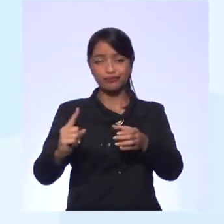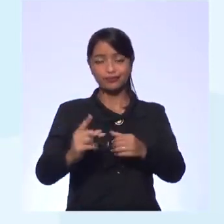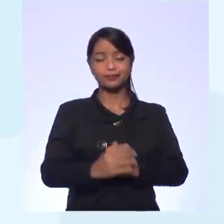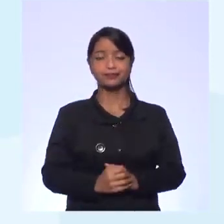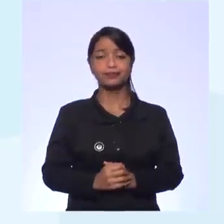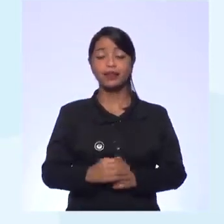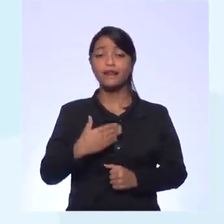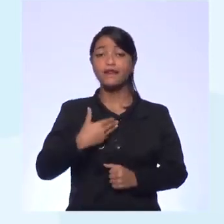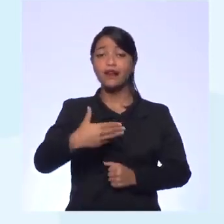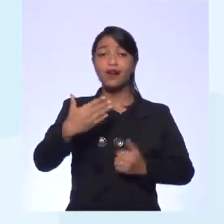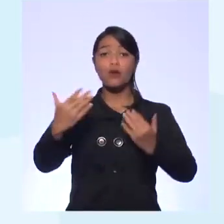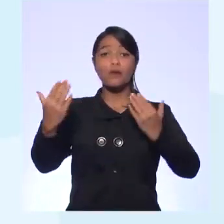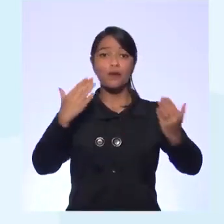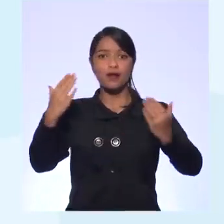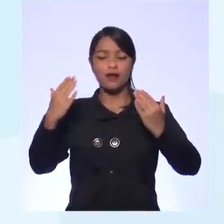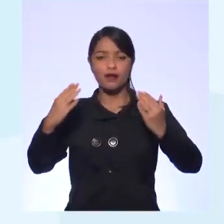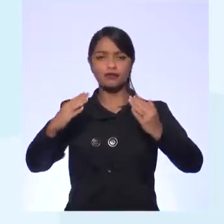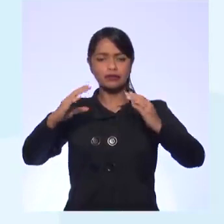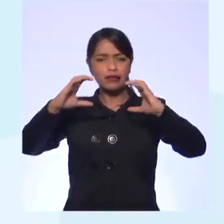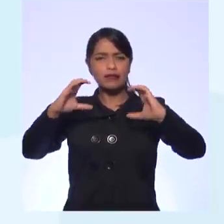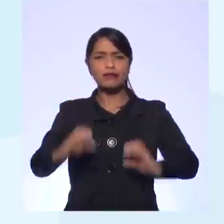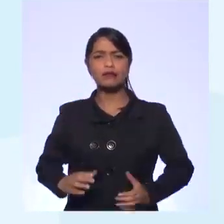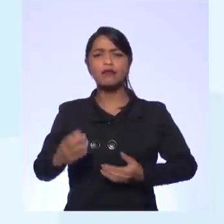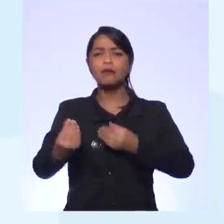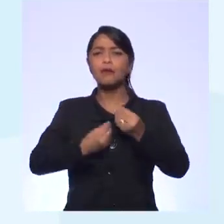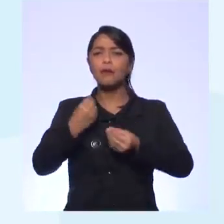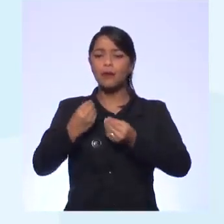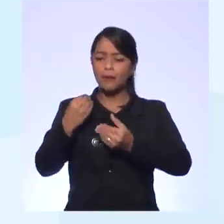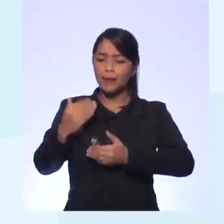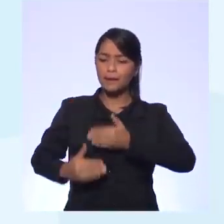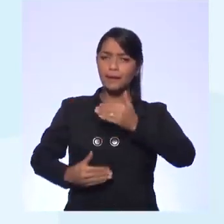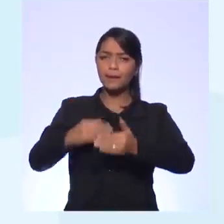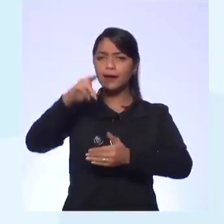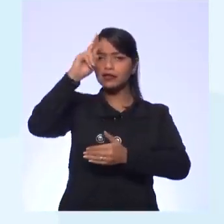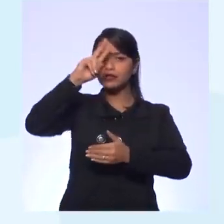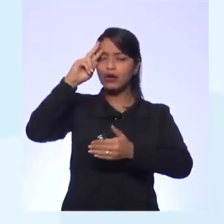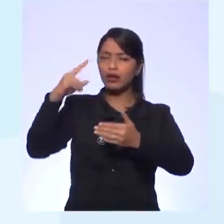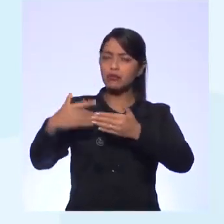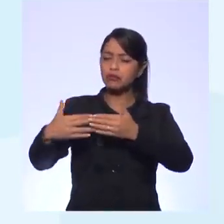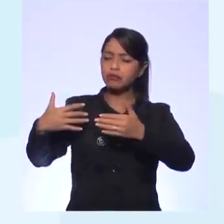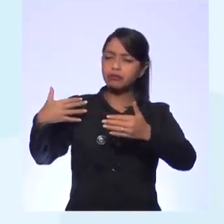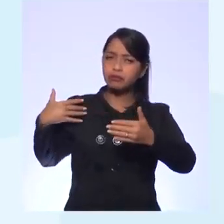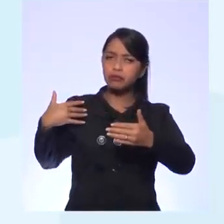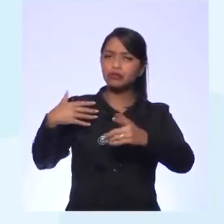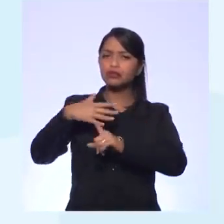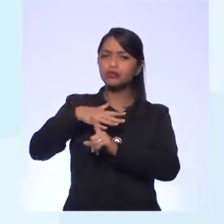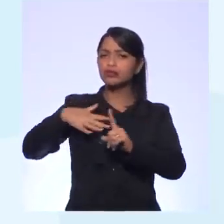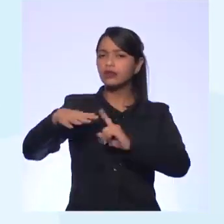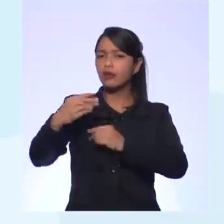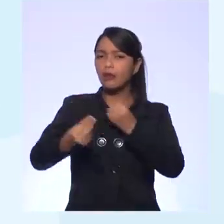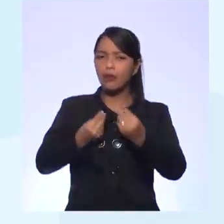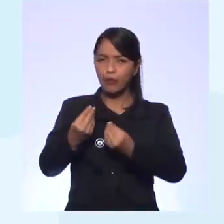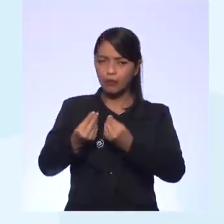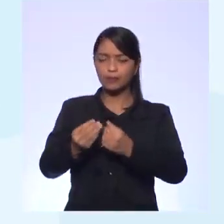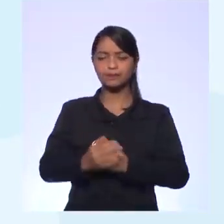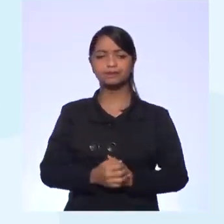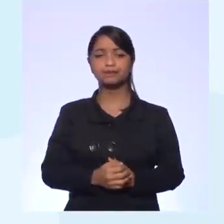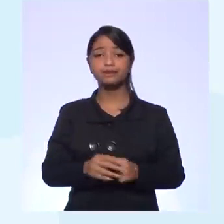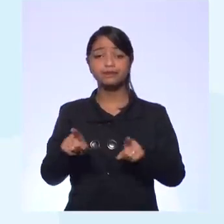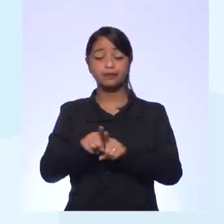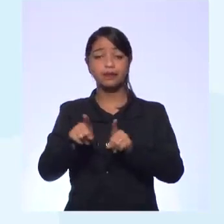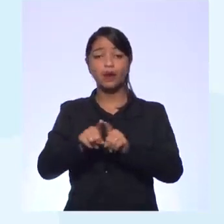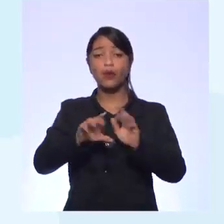de cidadania como construção histórico-social, compreender os significados do conceito de